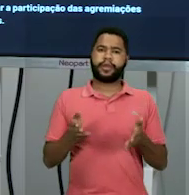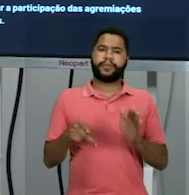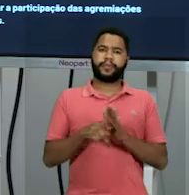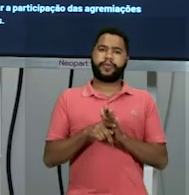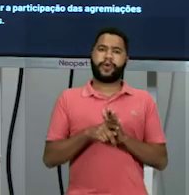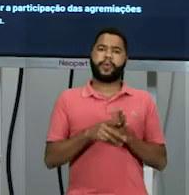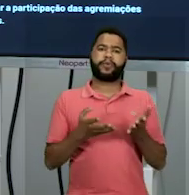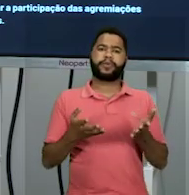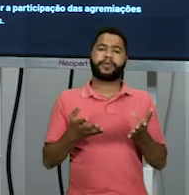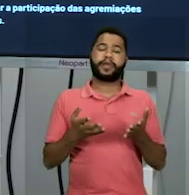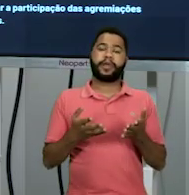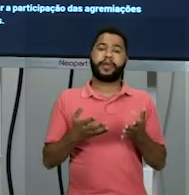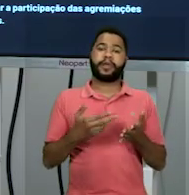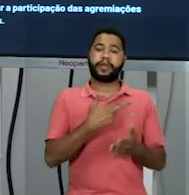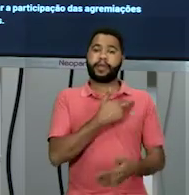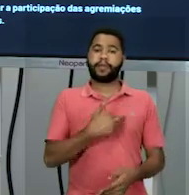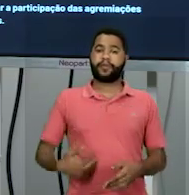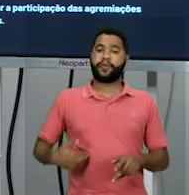República Populista.